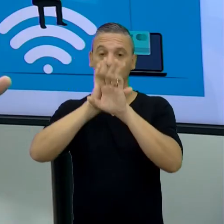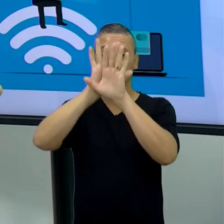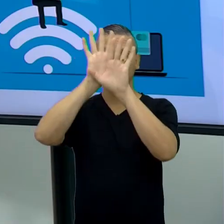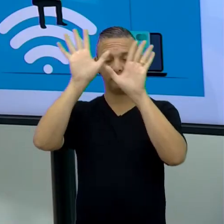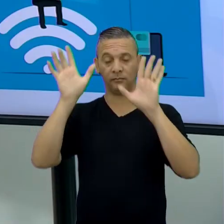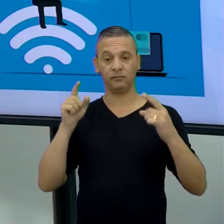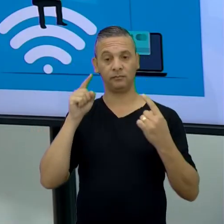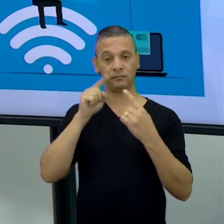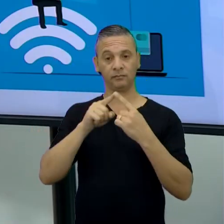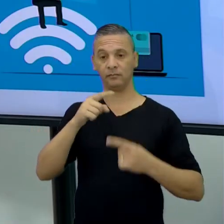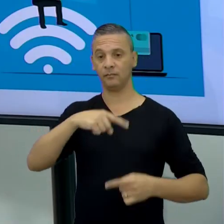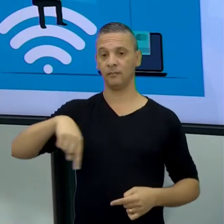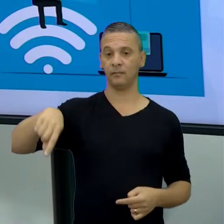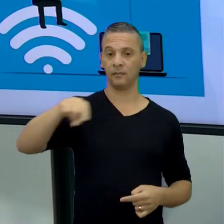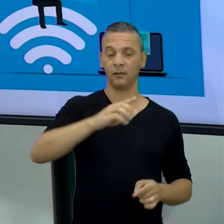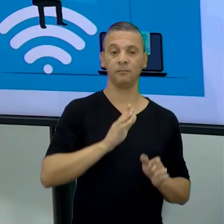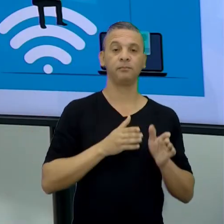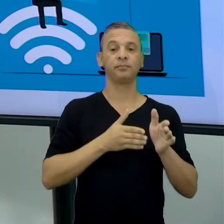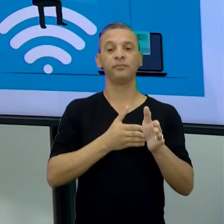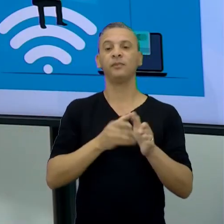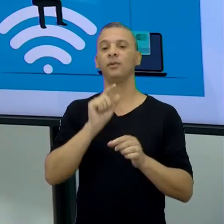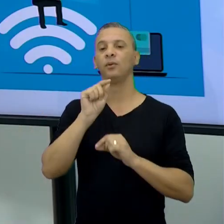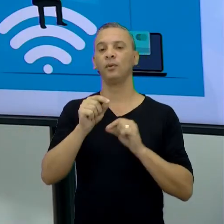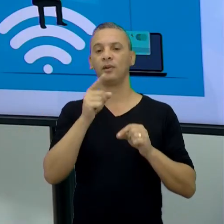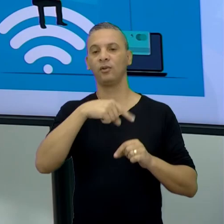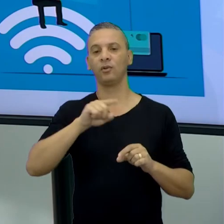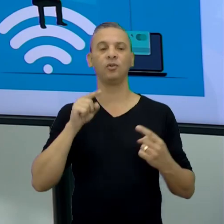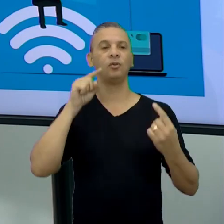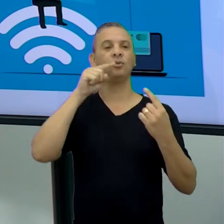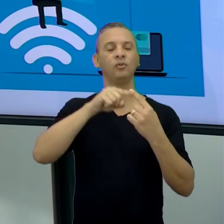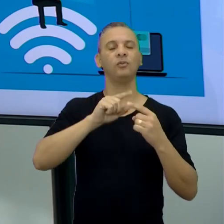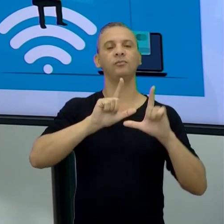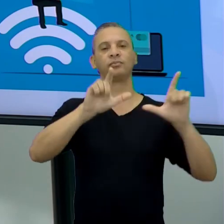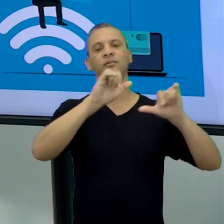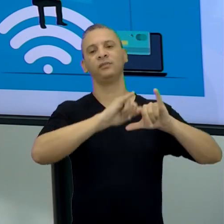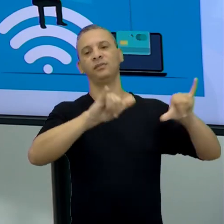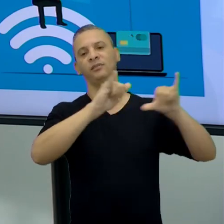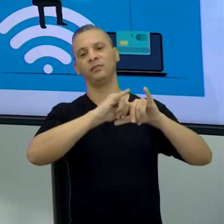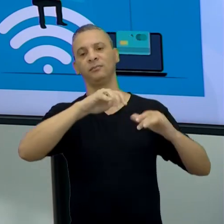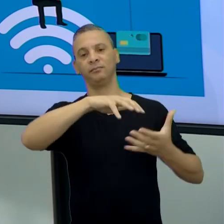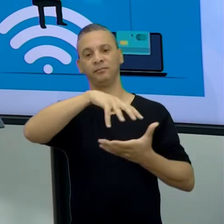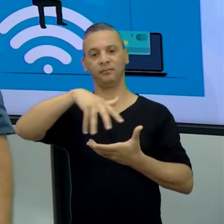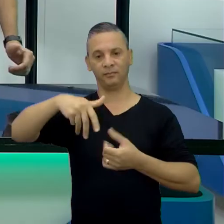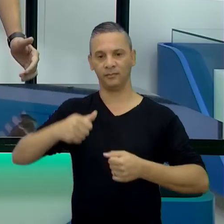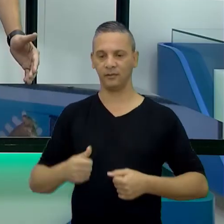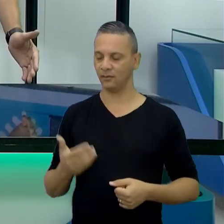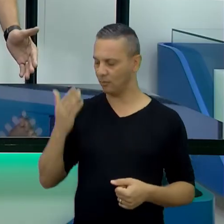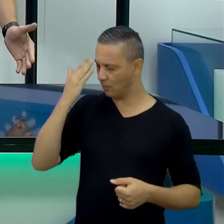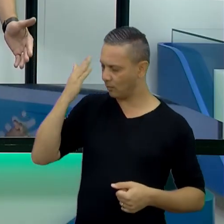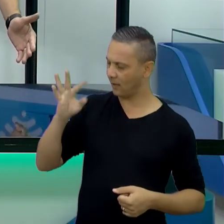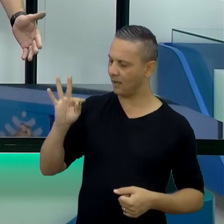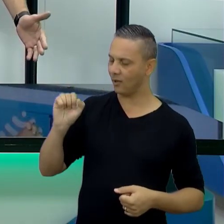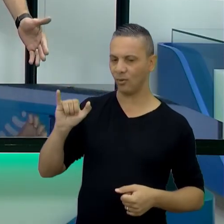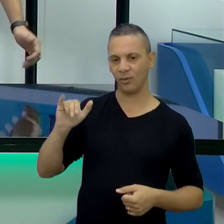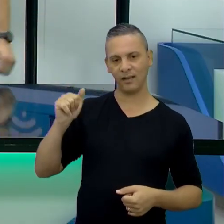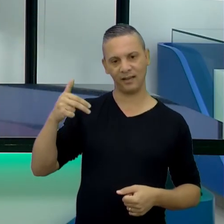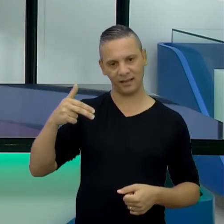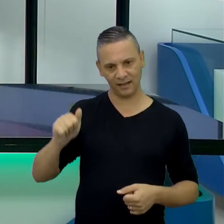fluente na nossa aula para direcionarmos o quê? No nosso Observatório da Imprensa Internacional. Professora Tayana, muito obrigado. Eu que